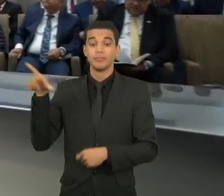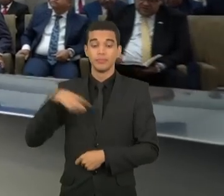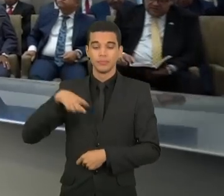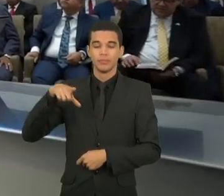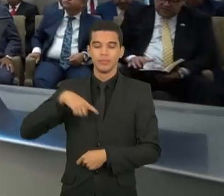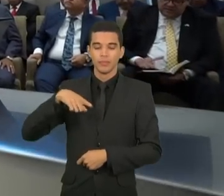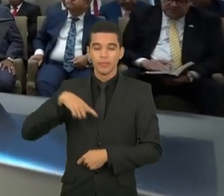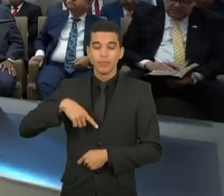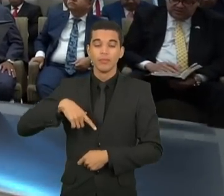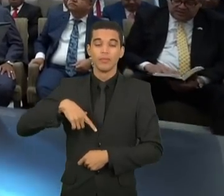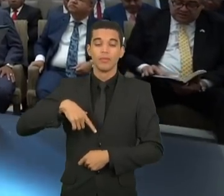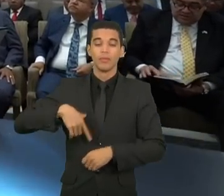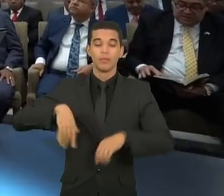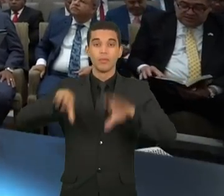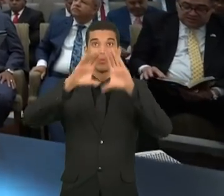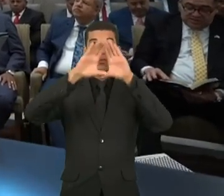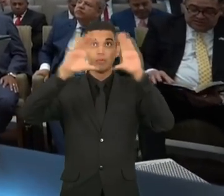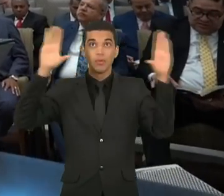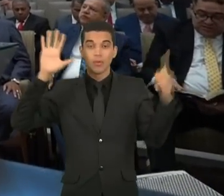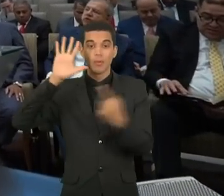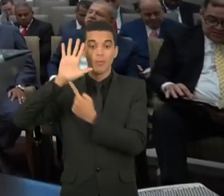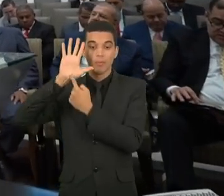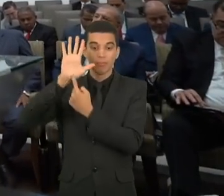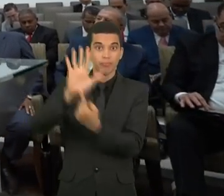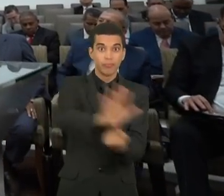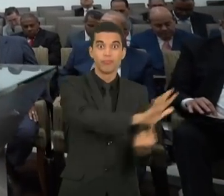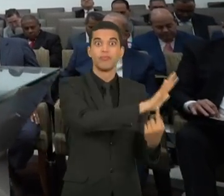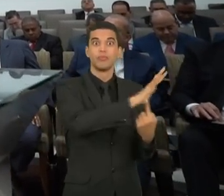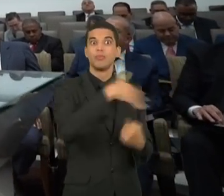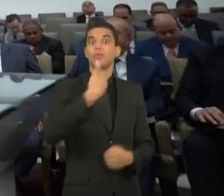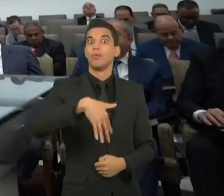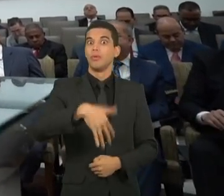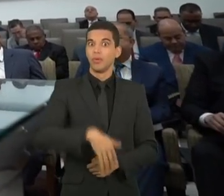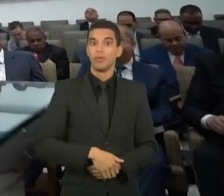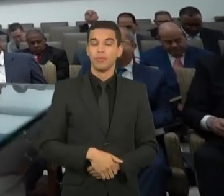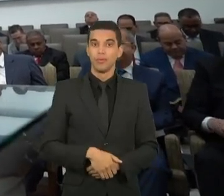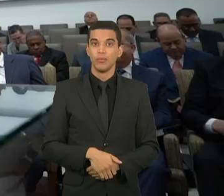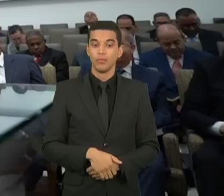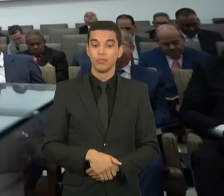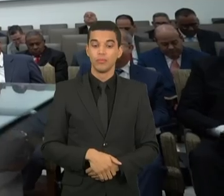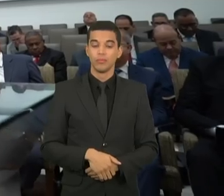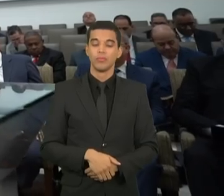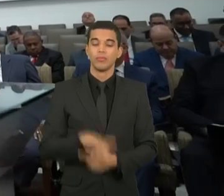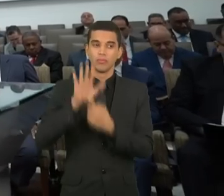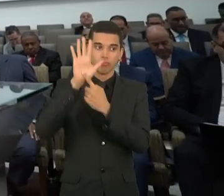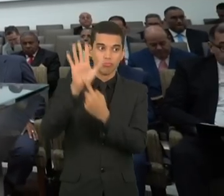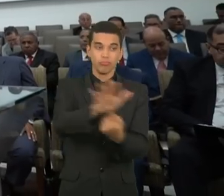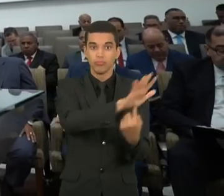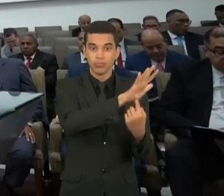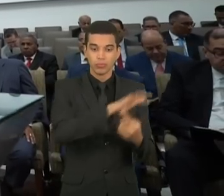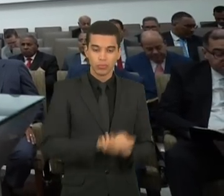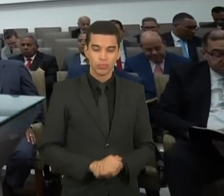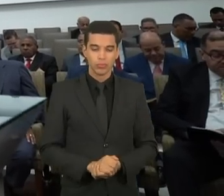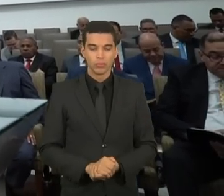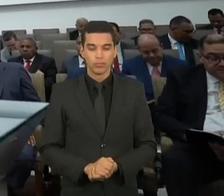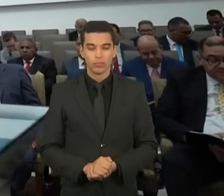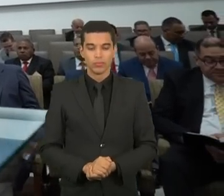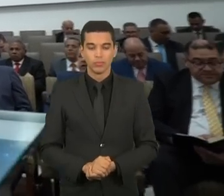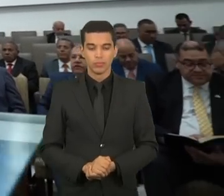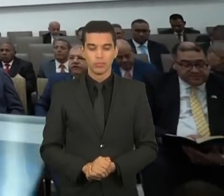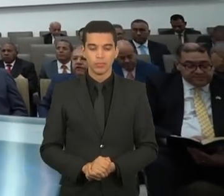nele se manifesta. Uau! Se manifesta. Porque Deus